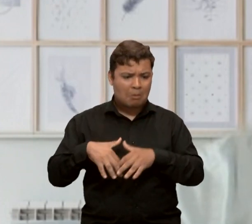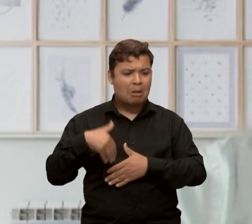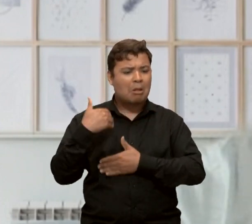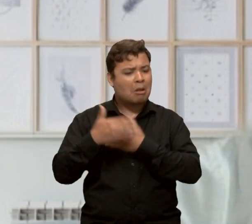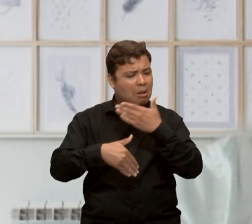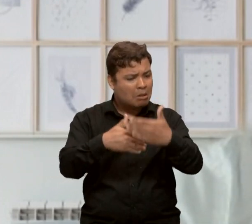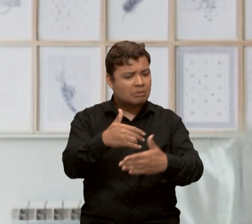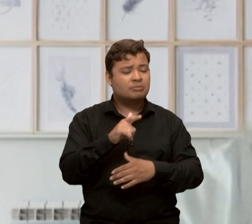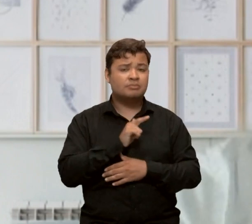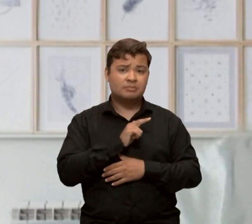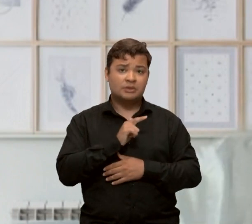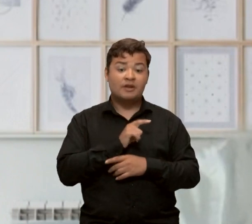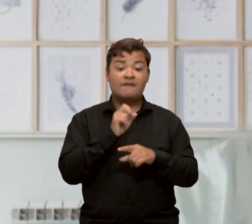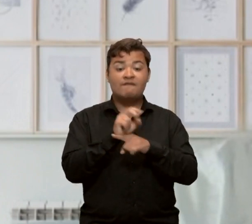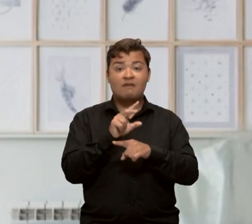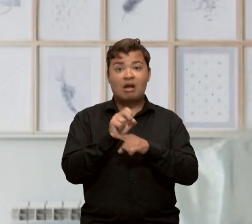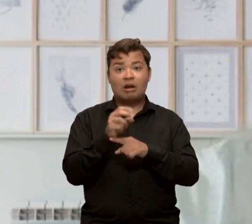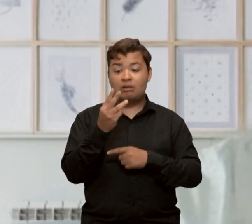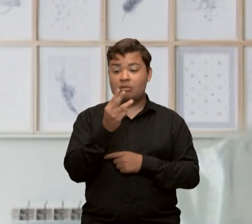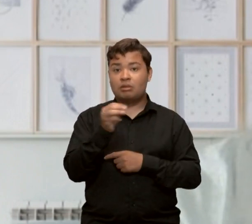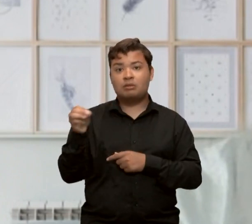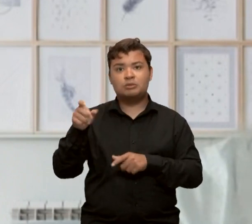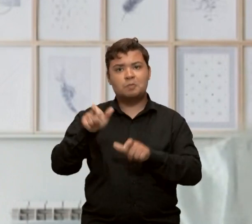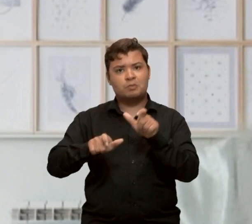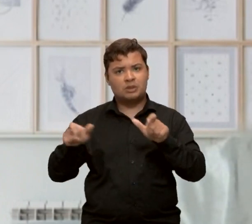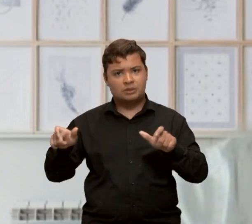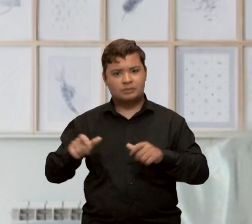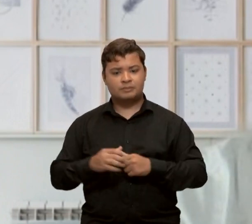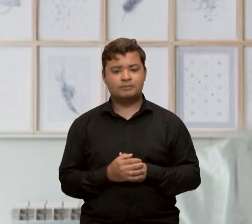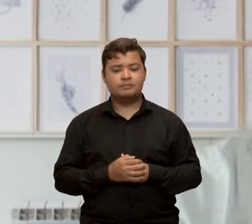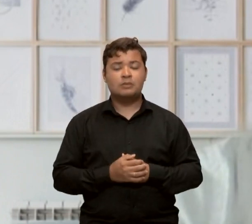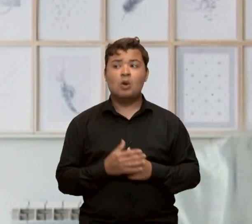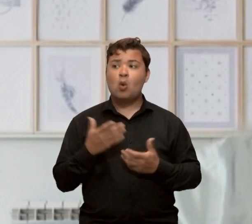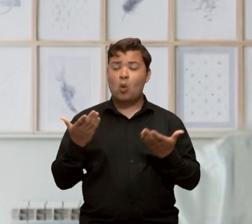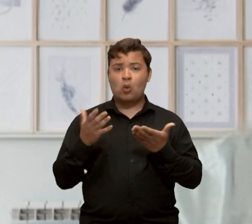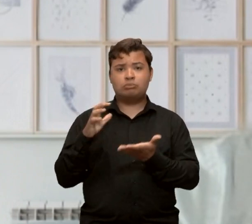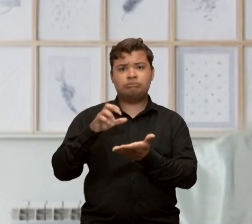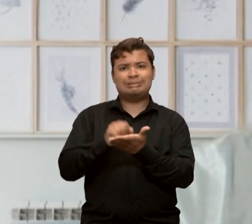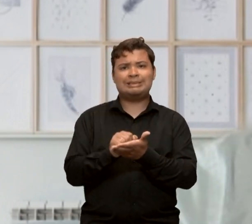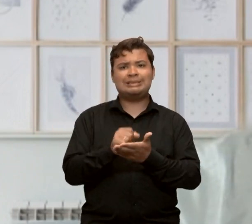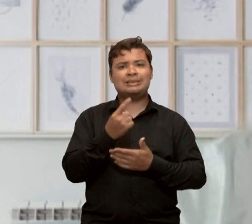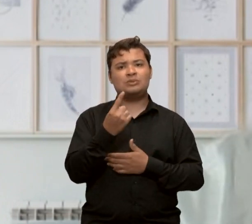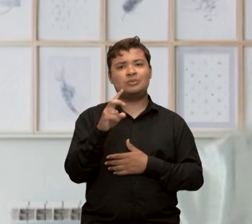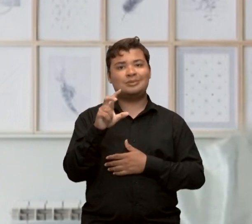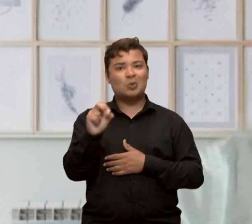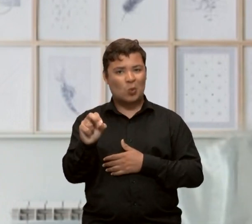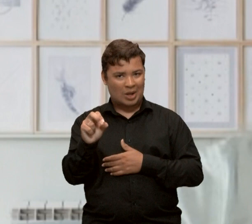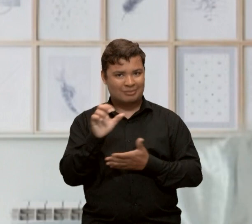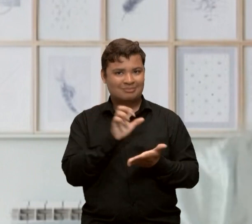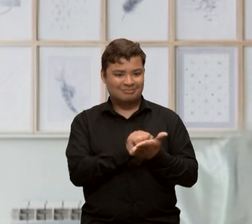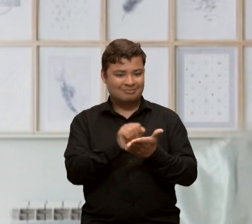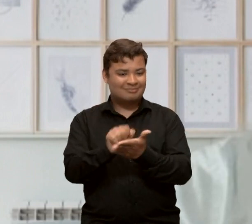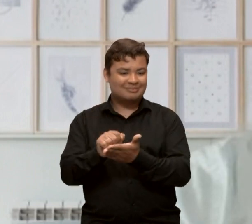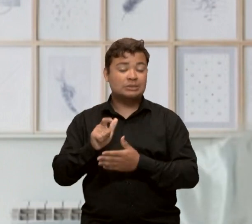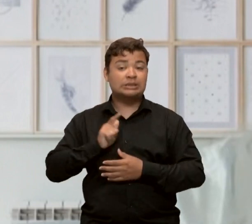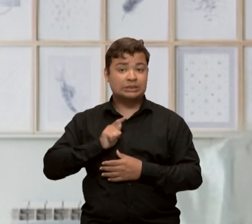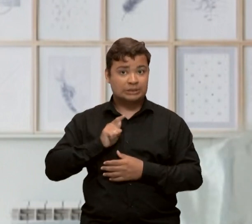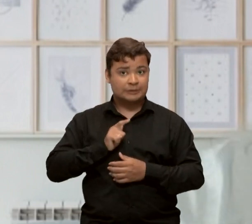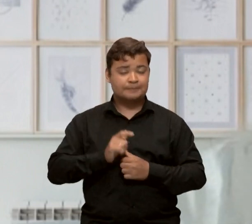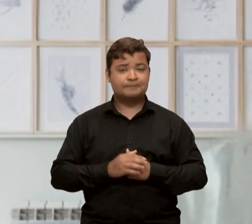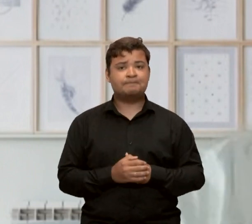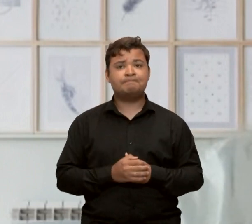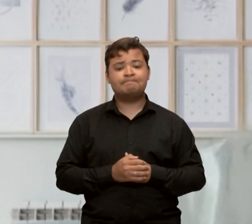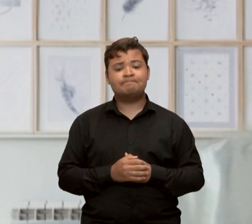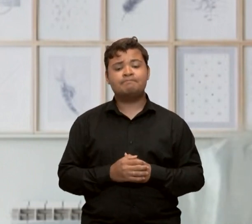são para 300 pessoas, e a gente tem aproximadamente 150 inscritos, mas, como eu disse, é a dificuldade que